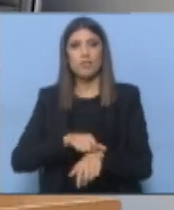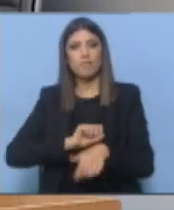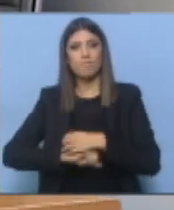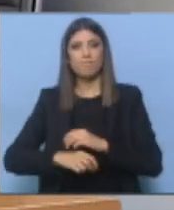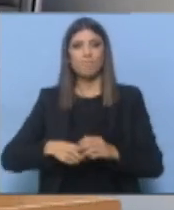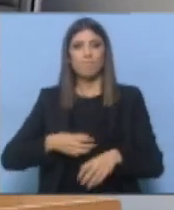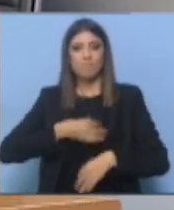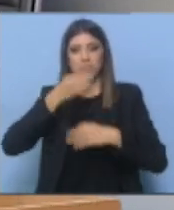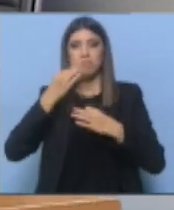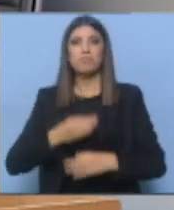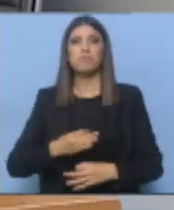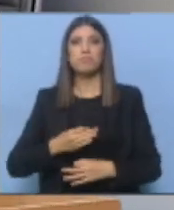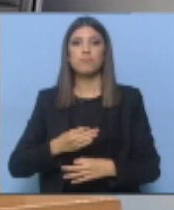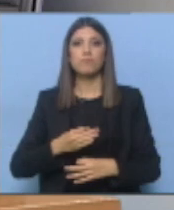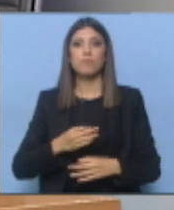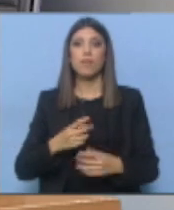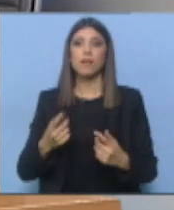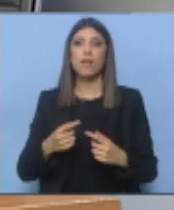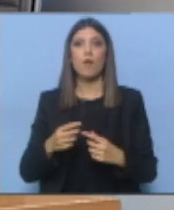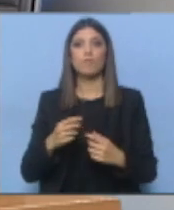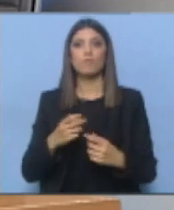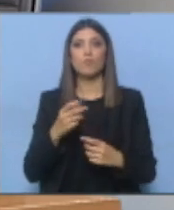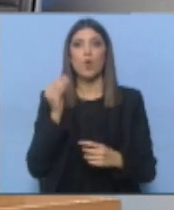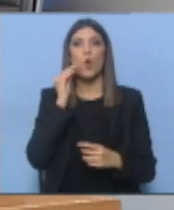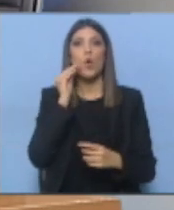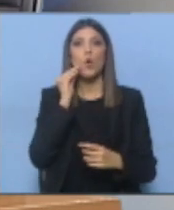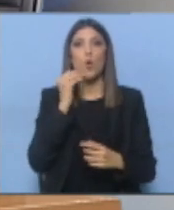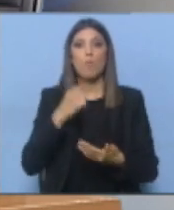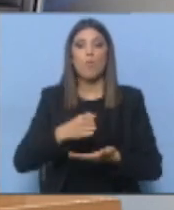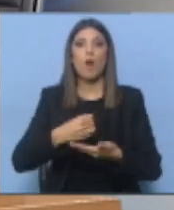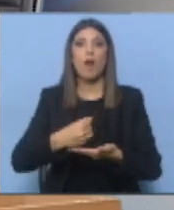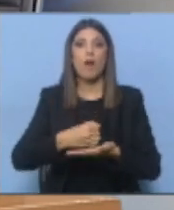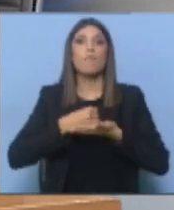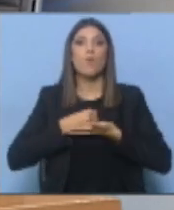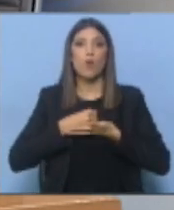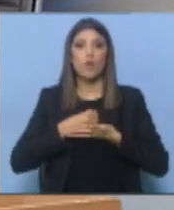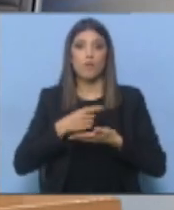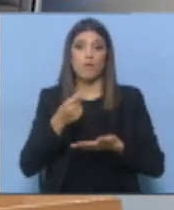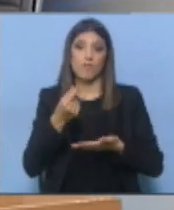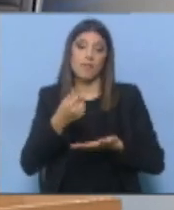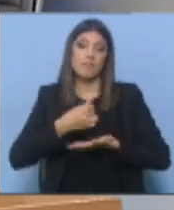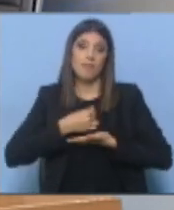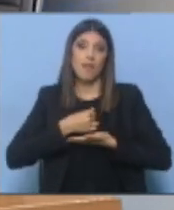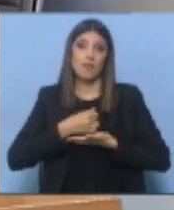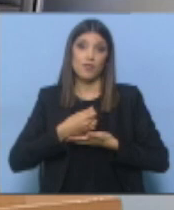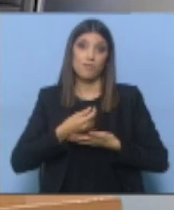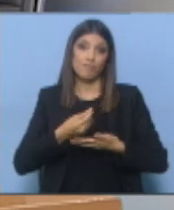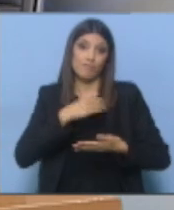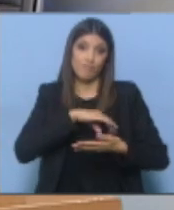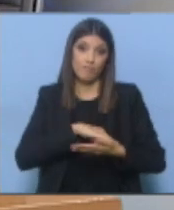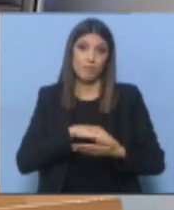mais ou financeiras ou, como aconteceu recentemente, quer dizer, com oferta de serviços mais económicos, como